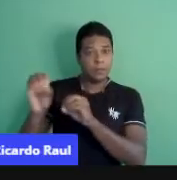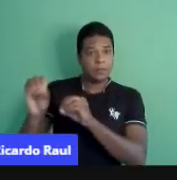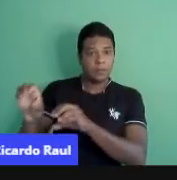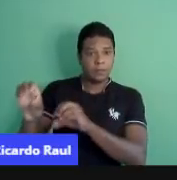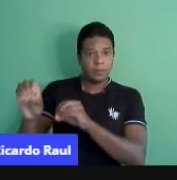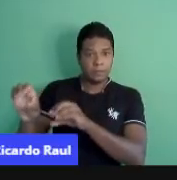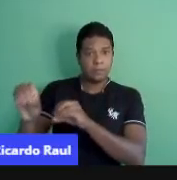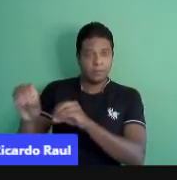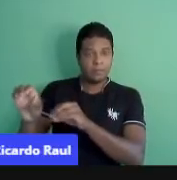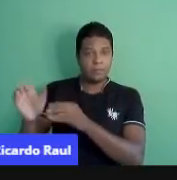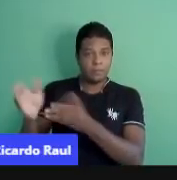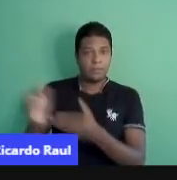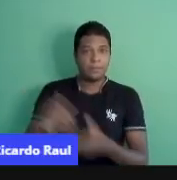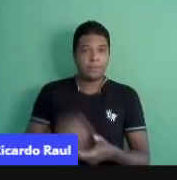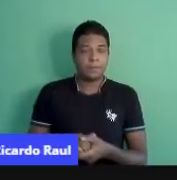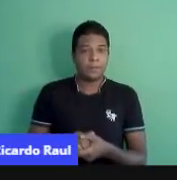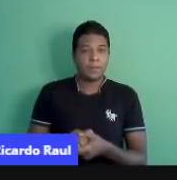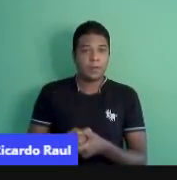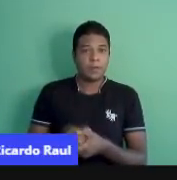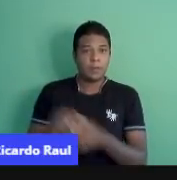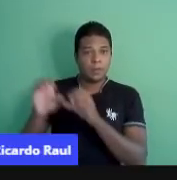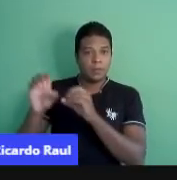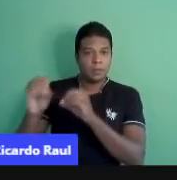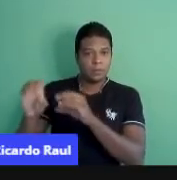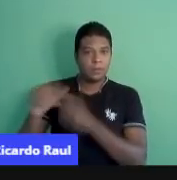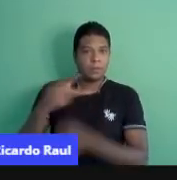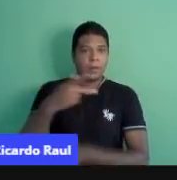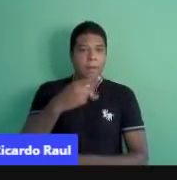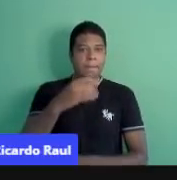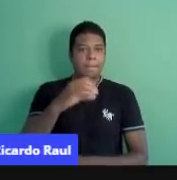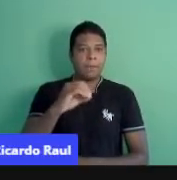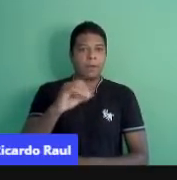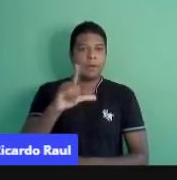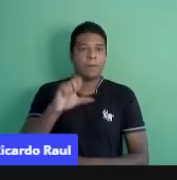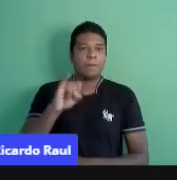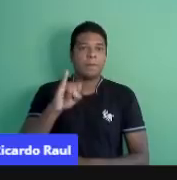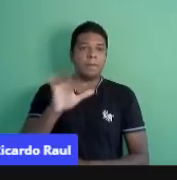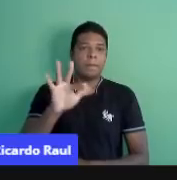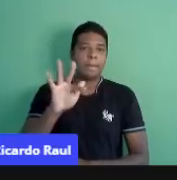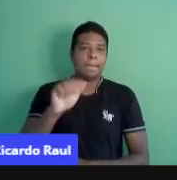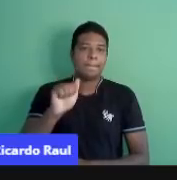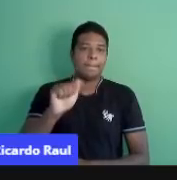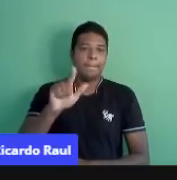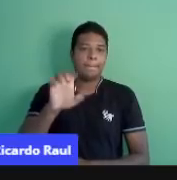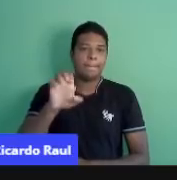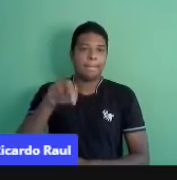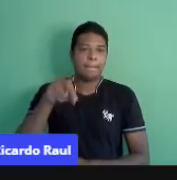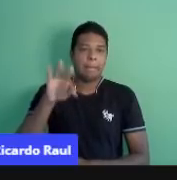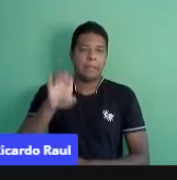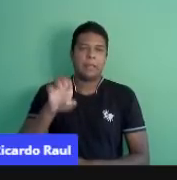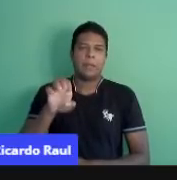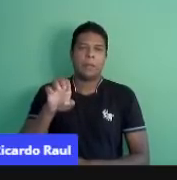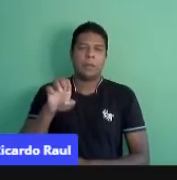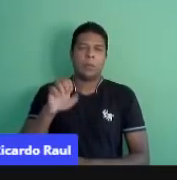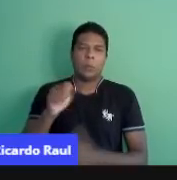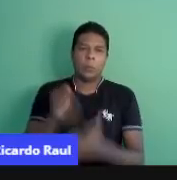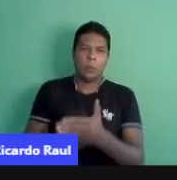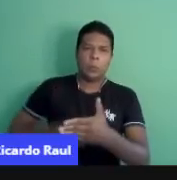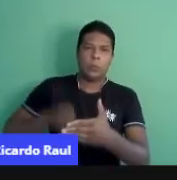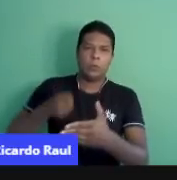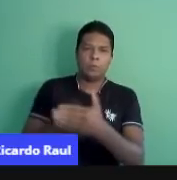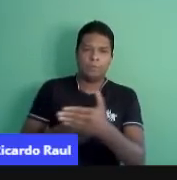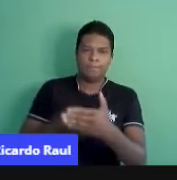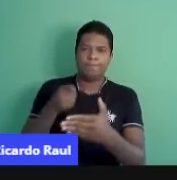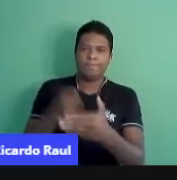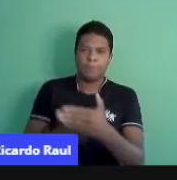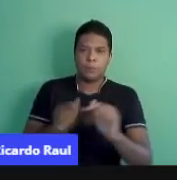sala. Era uma educação polivalente. Nós sabemos que é uma luta grande para desconstruir esse pensamento de que